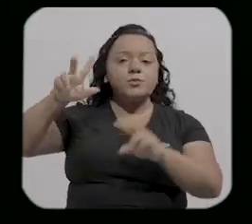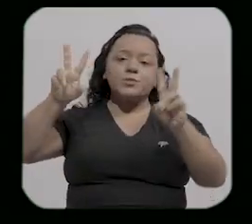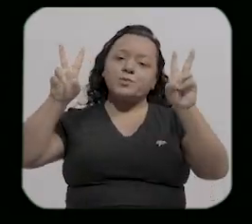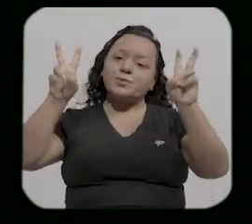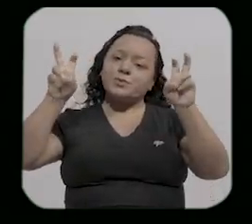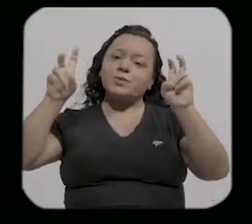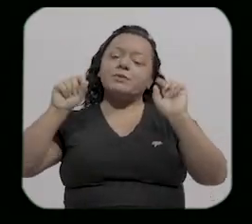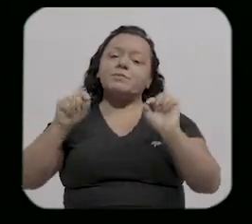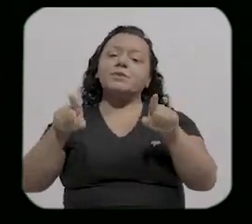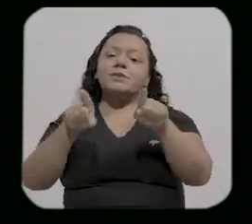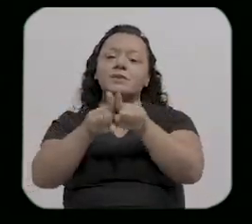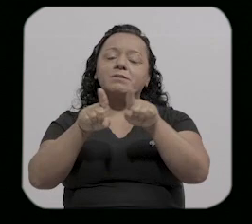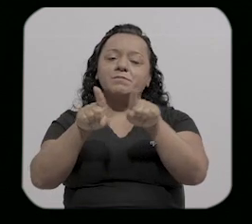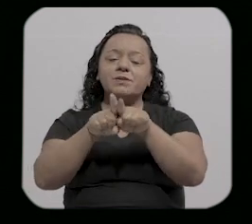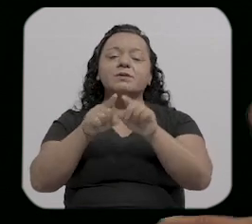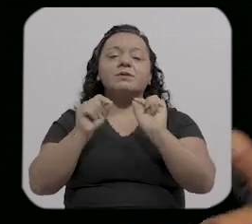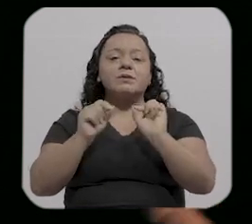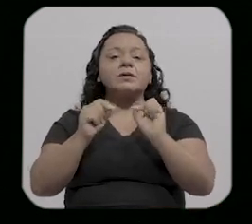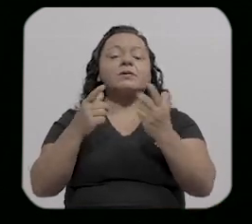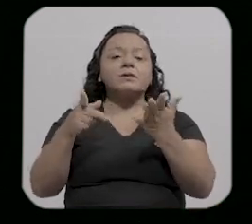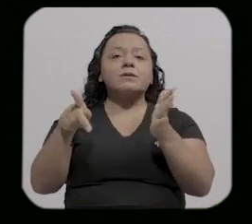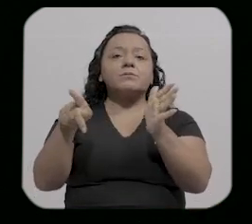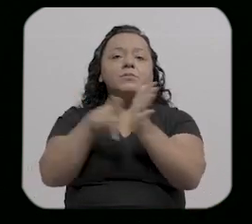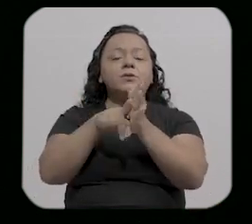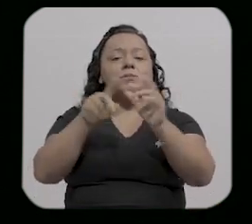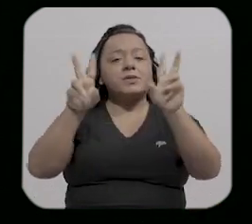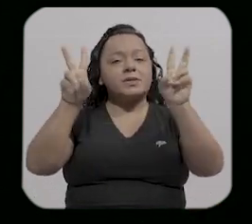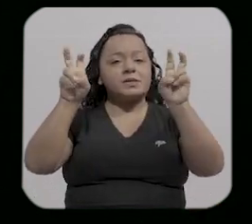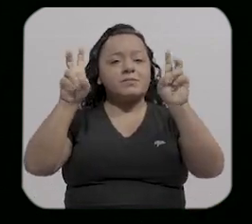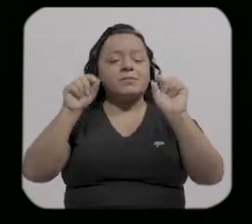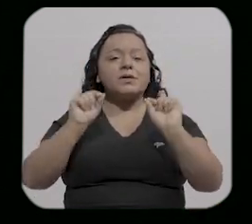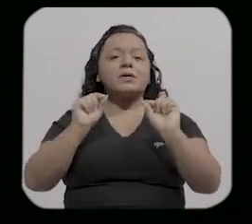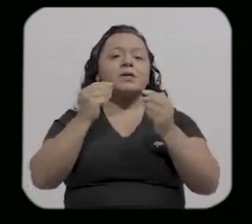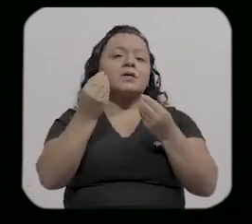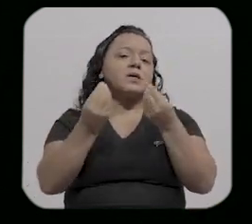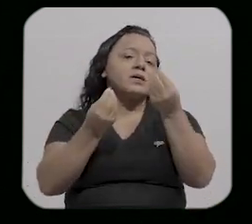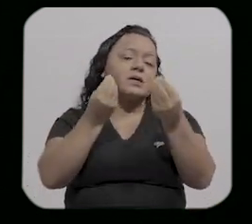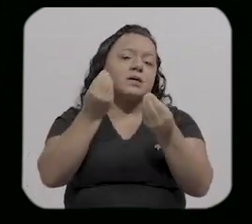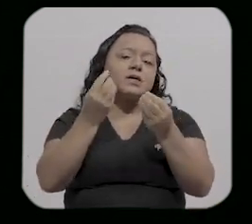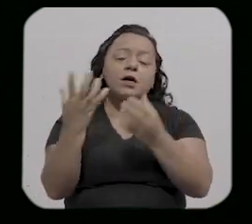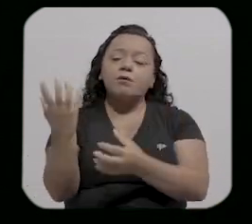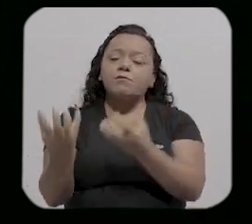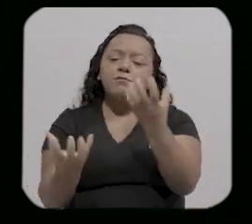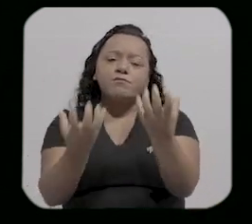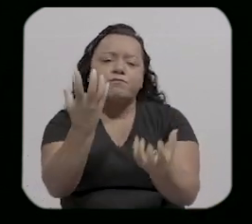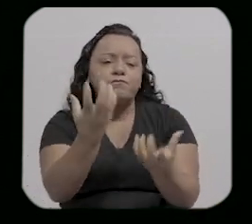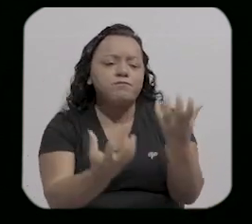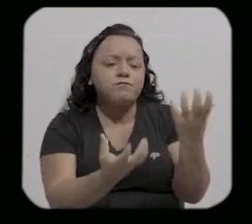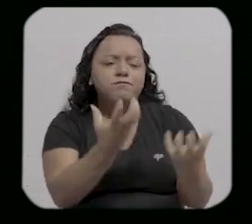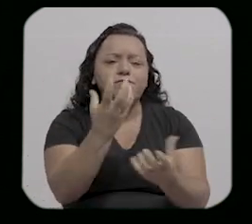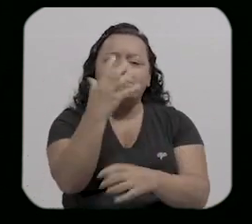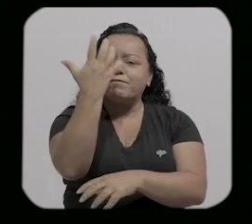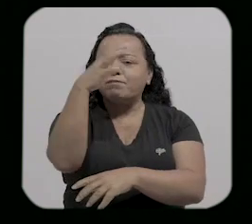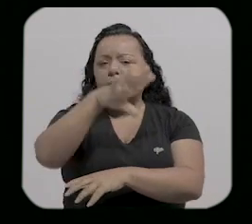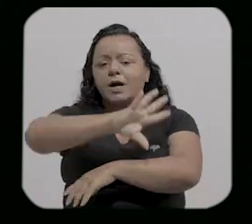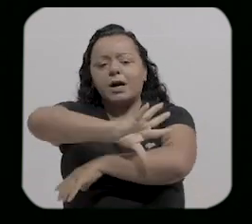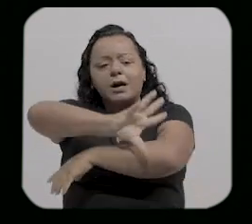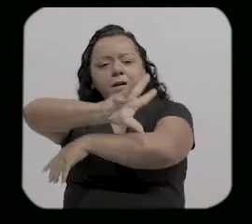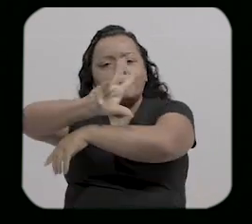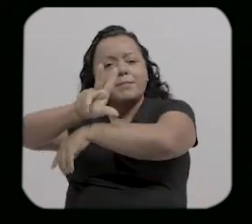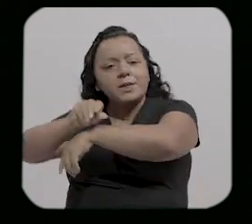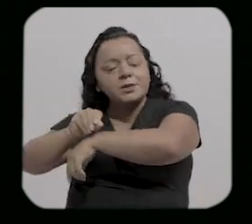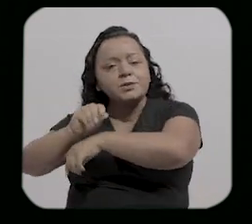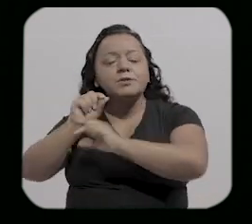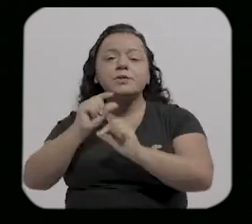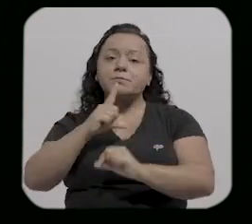fantástico. Um outro tema que também faz parte da tua temática é são as queimadas na Amazônia, né? A